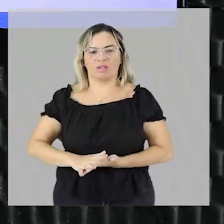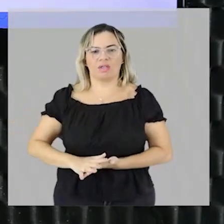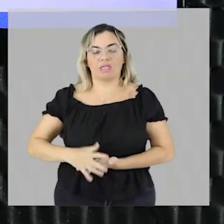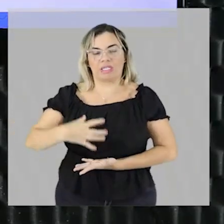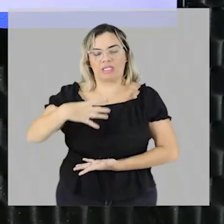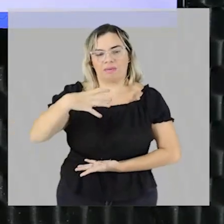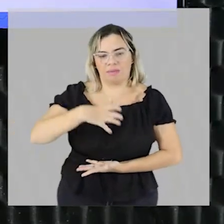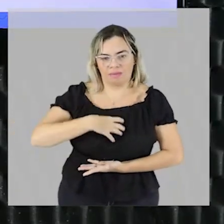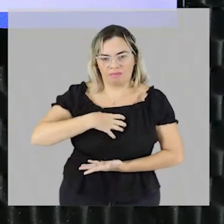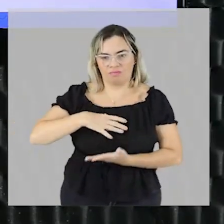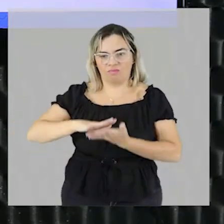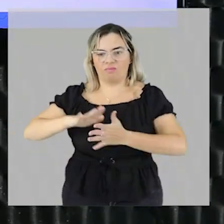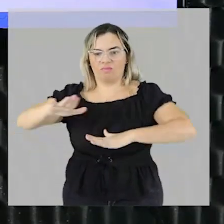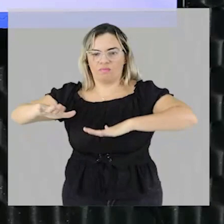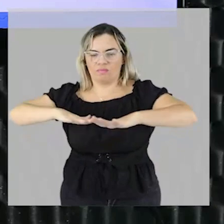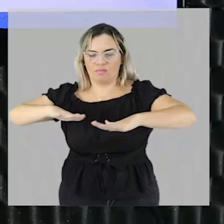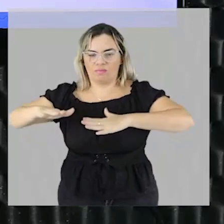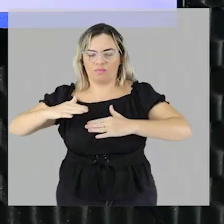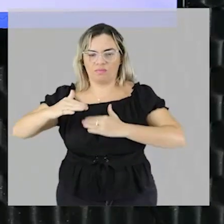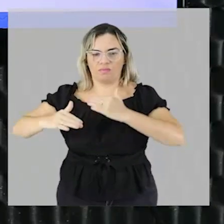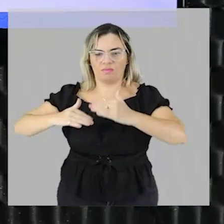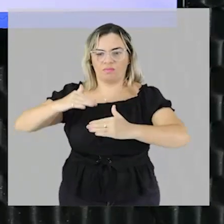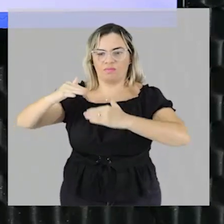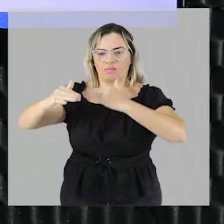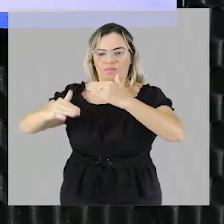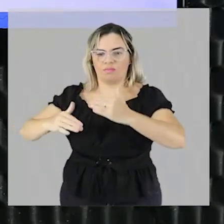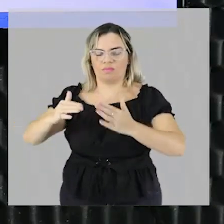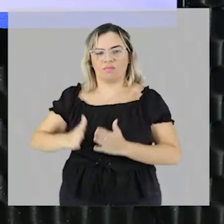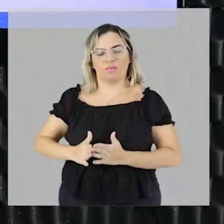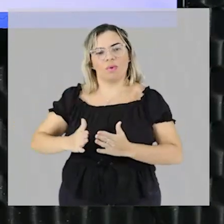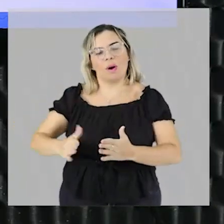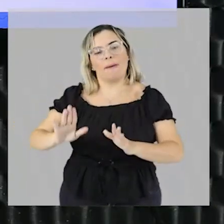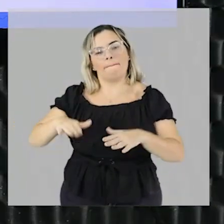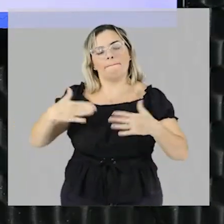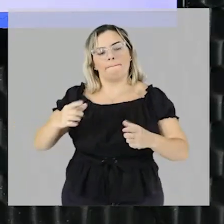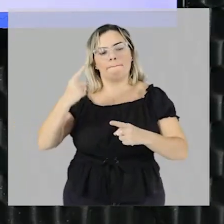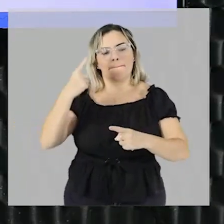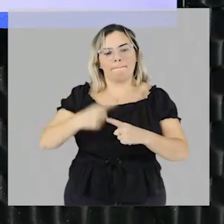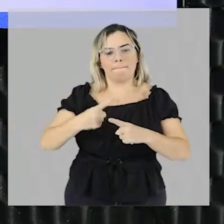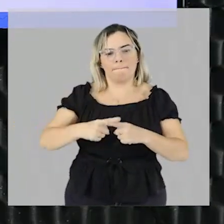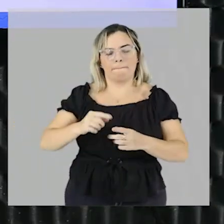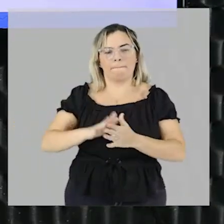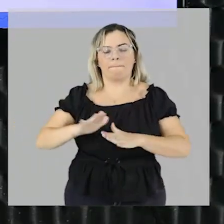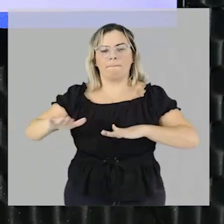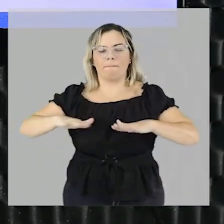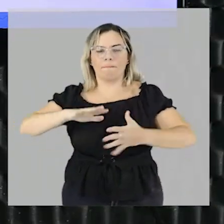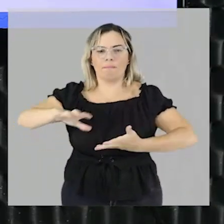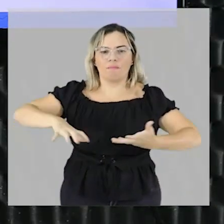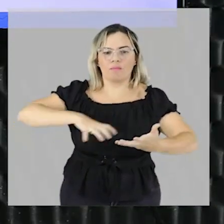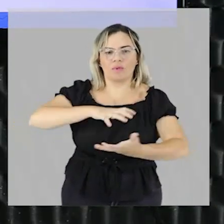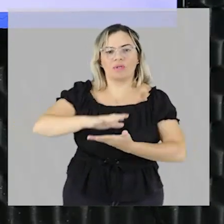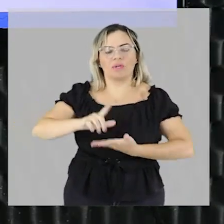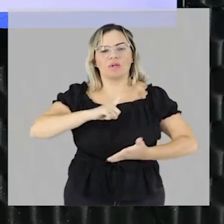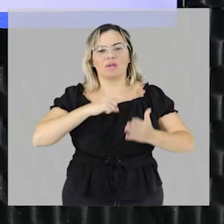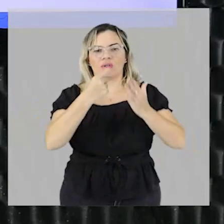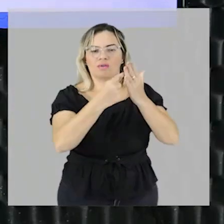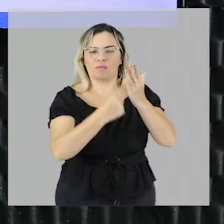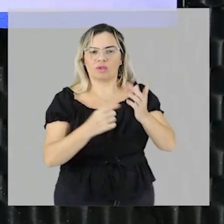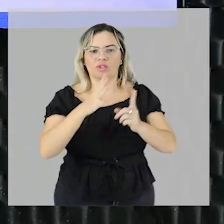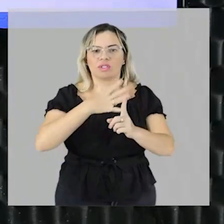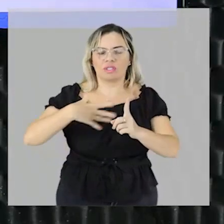movimento, avançou sobre a sua decorrência. Por quê? Porque o movimento trouxe um projeto